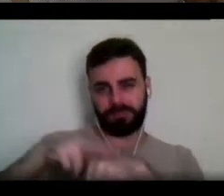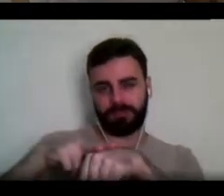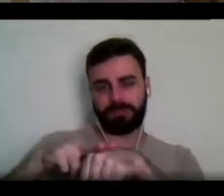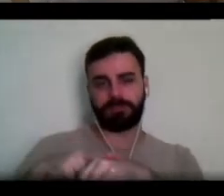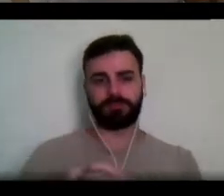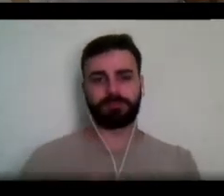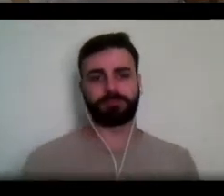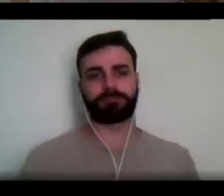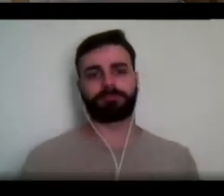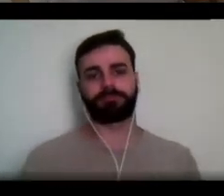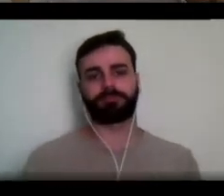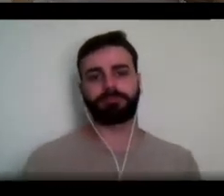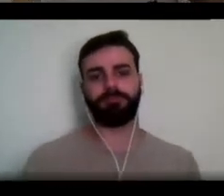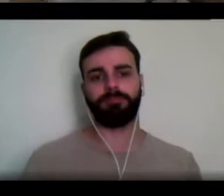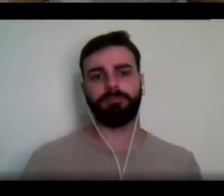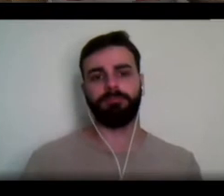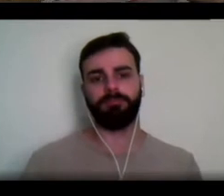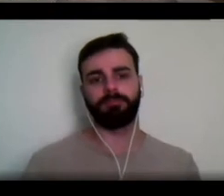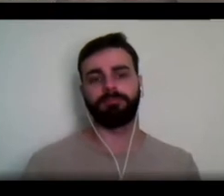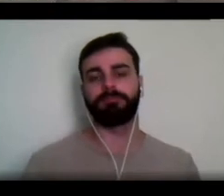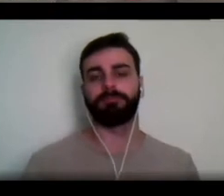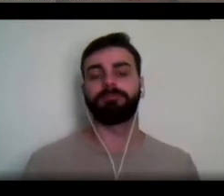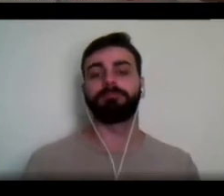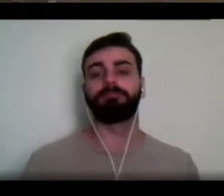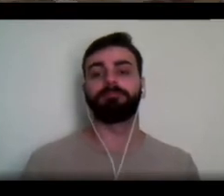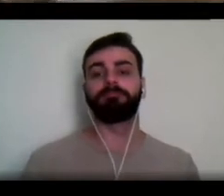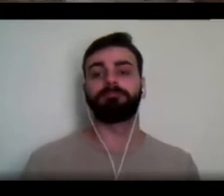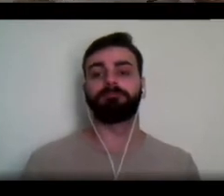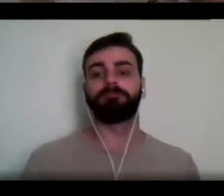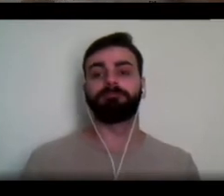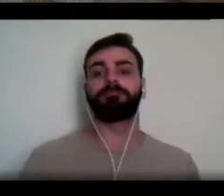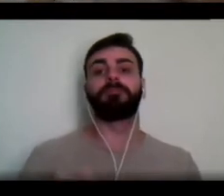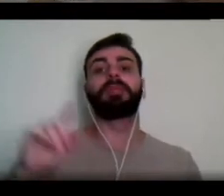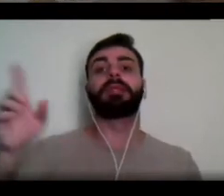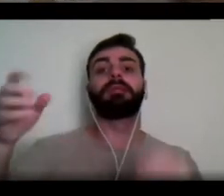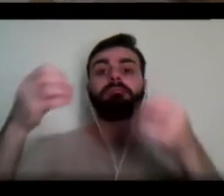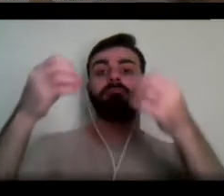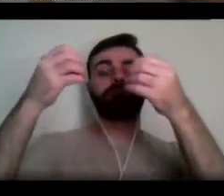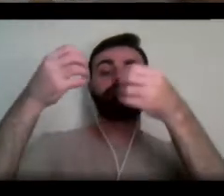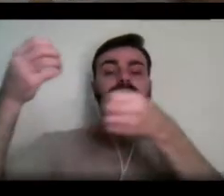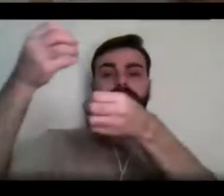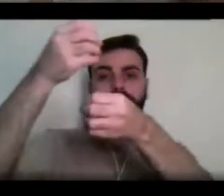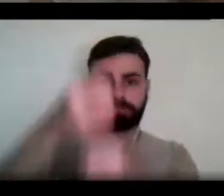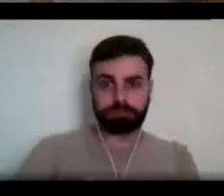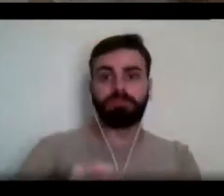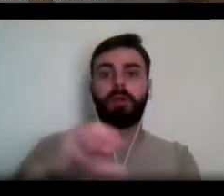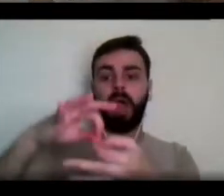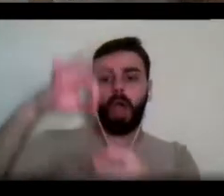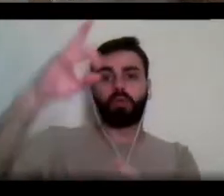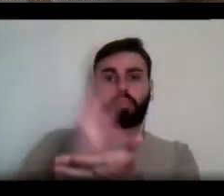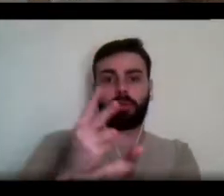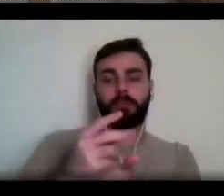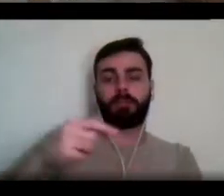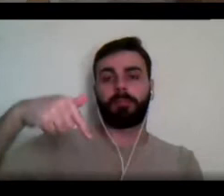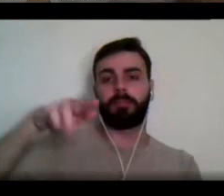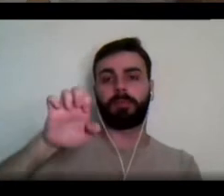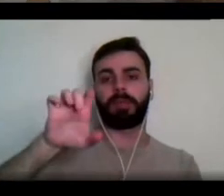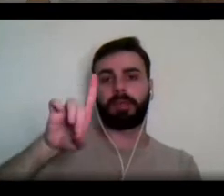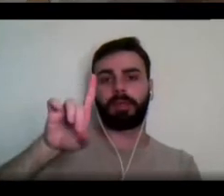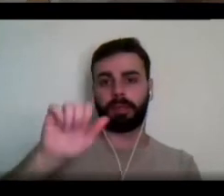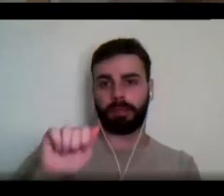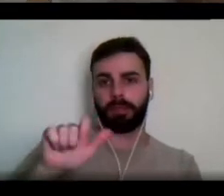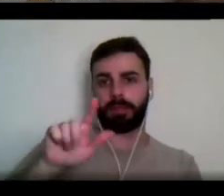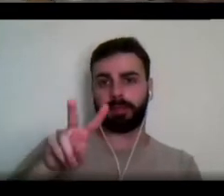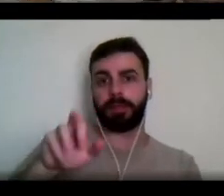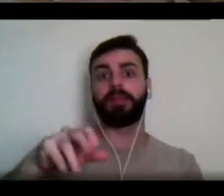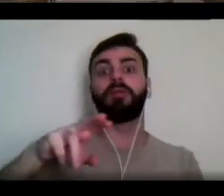em 1 segundo. E a partir dali elas estão em queda livre, elas estão na mesma altura. Então elas nunca vão se encontrar no solo.